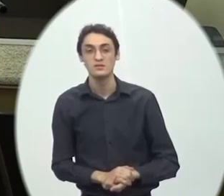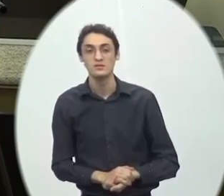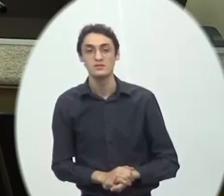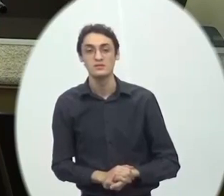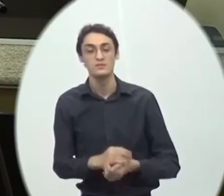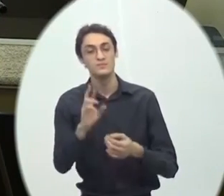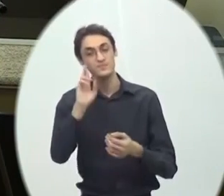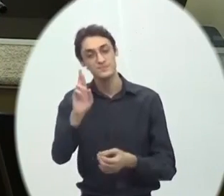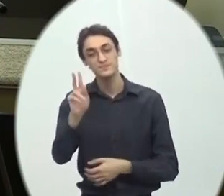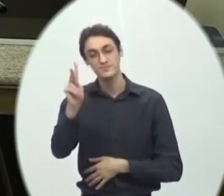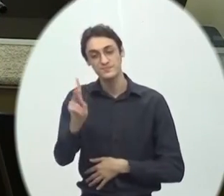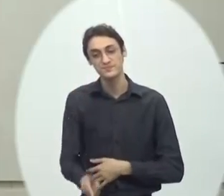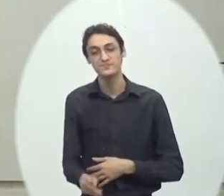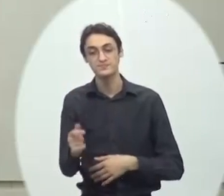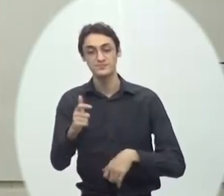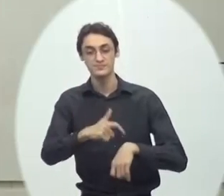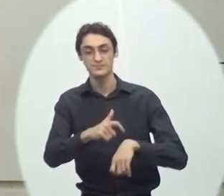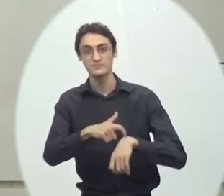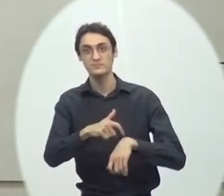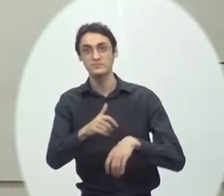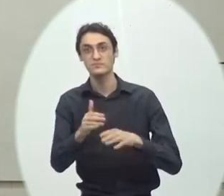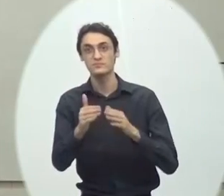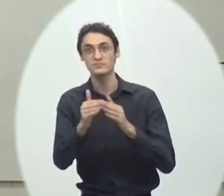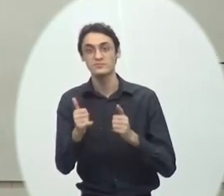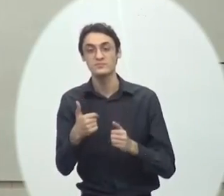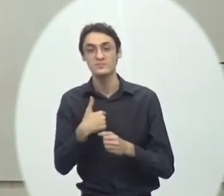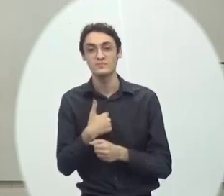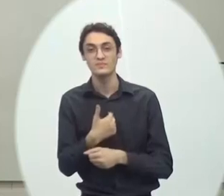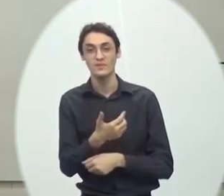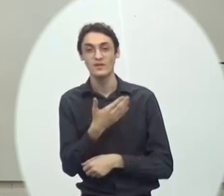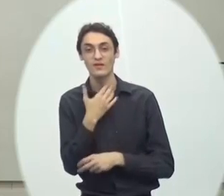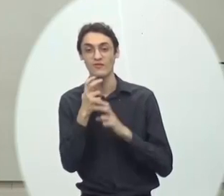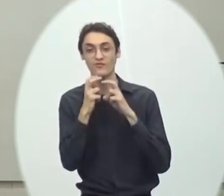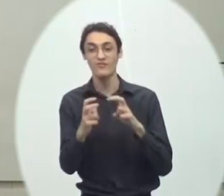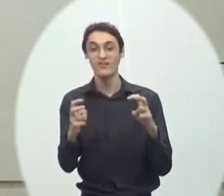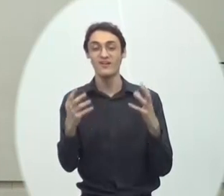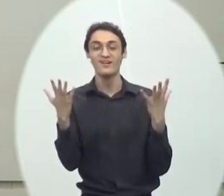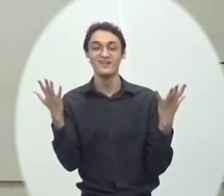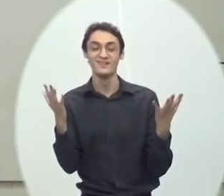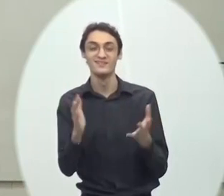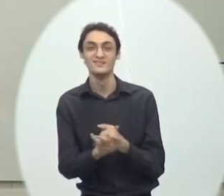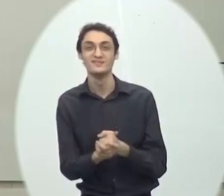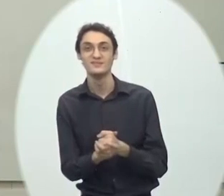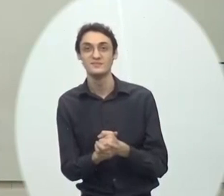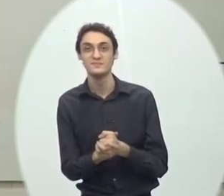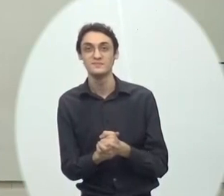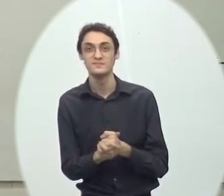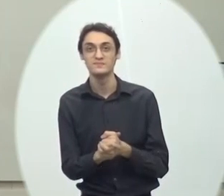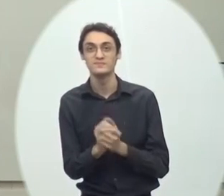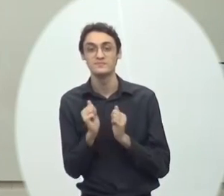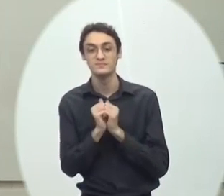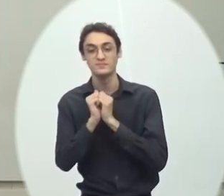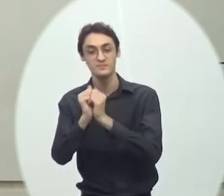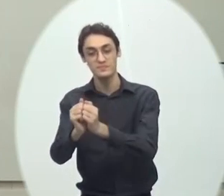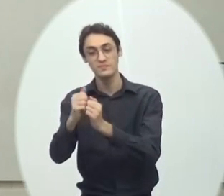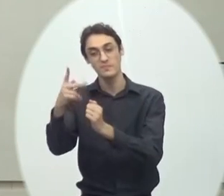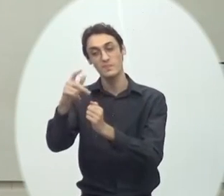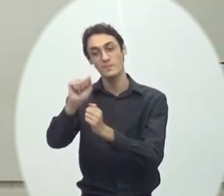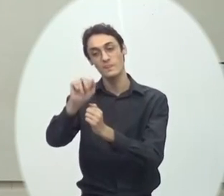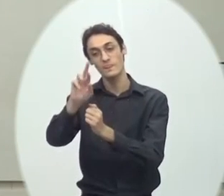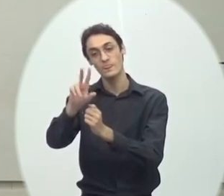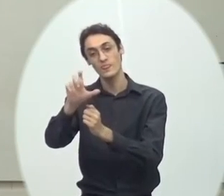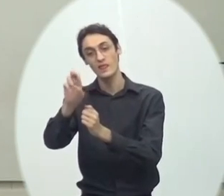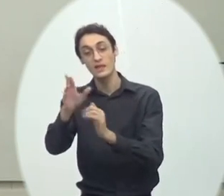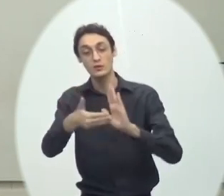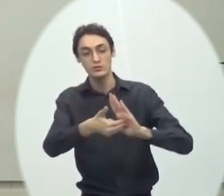Senhor presidente, minha questão de ordem... Nossa, que voz, hein? Minha questão de ordem é para acompanhar o vereador Arleu